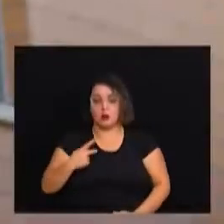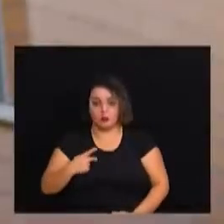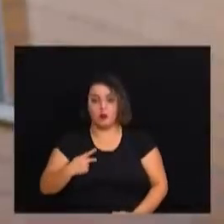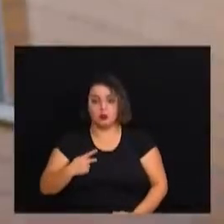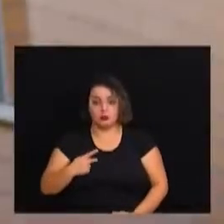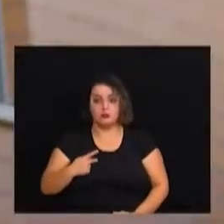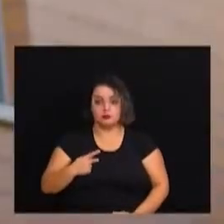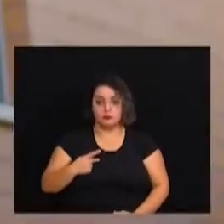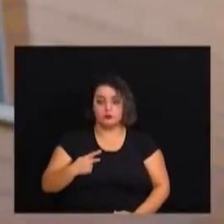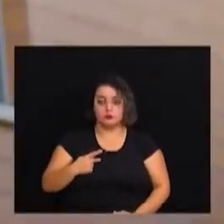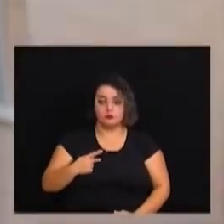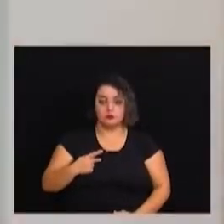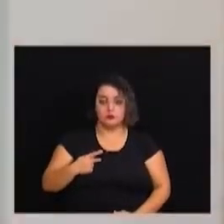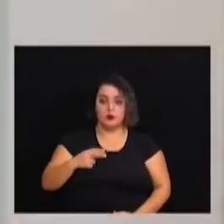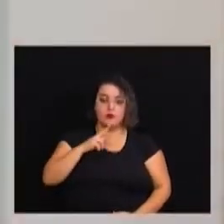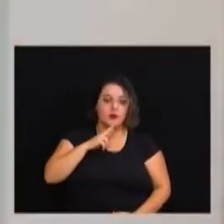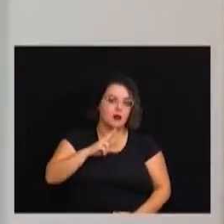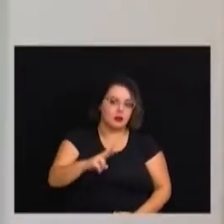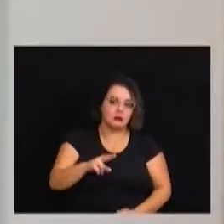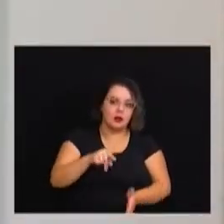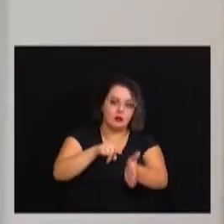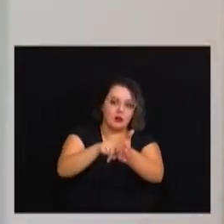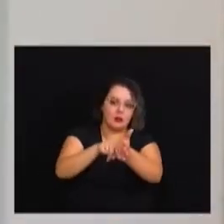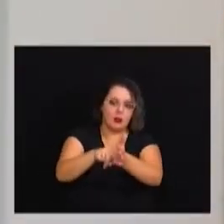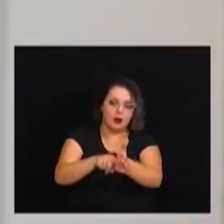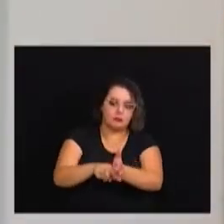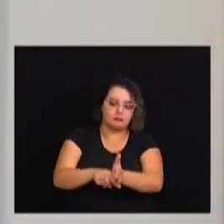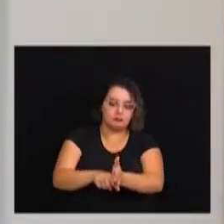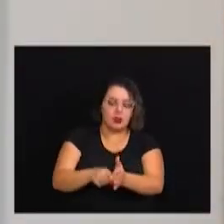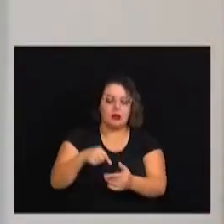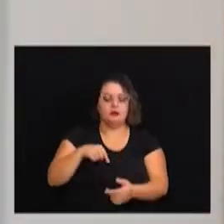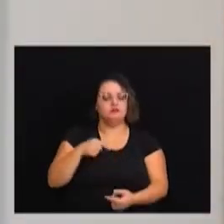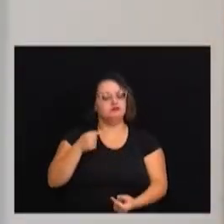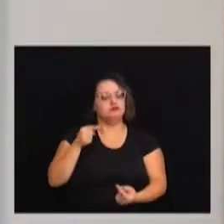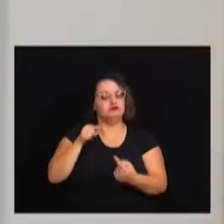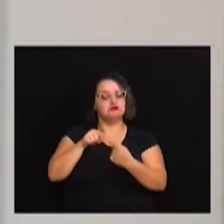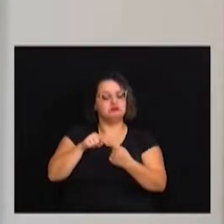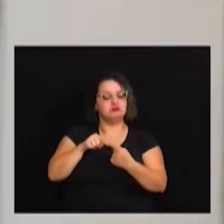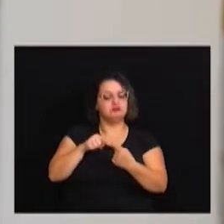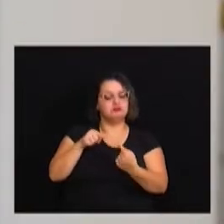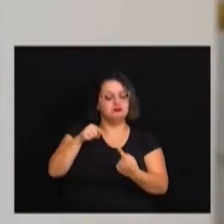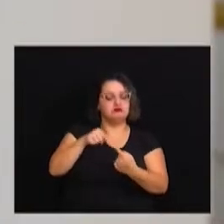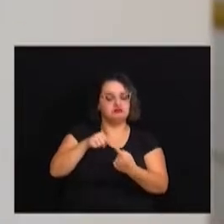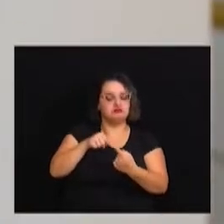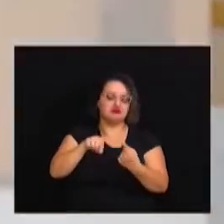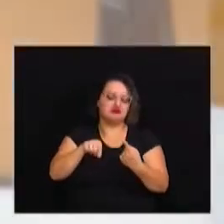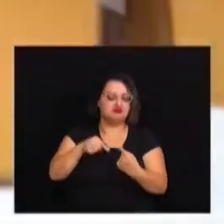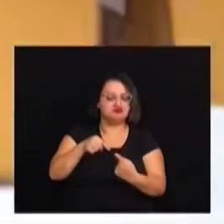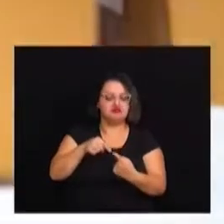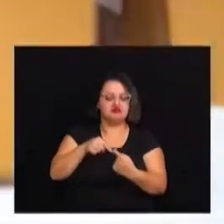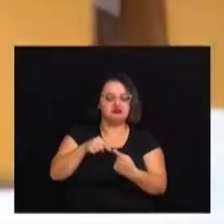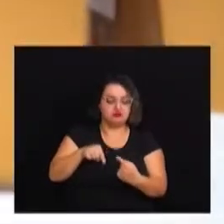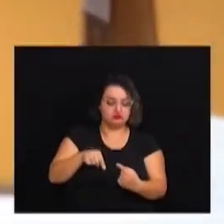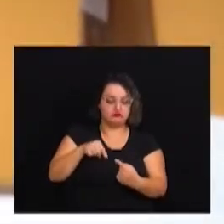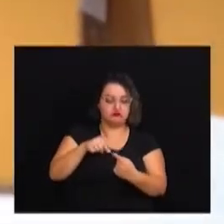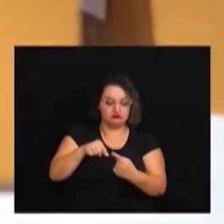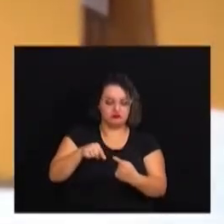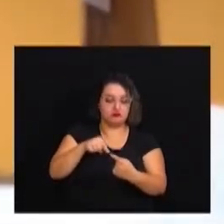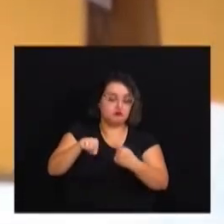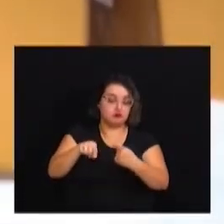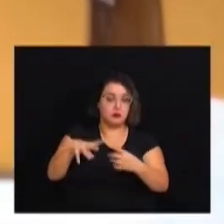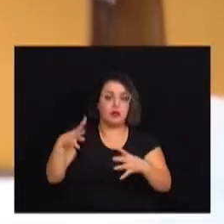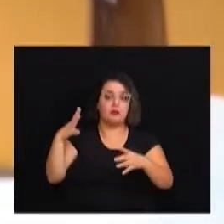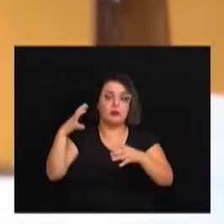próprio, onde você vai respondendo ali o quanto você se identifica com cada ação do dia a dia, e no final existe